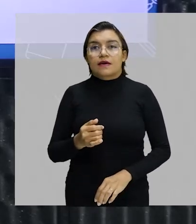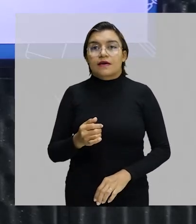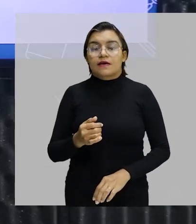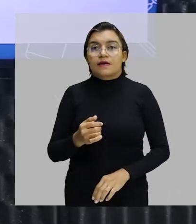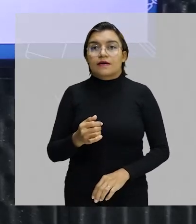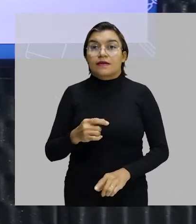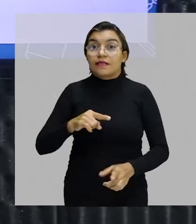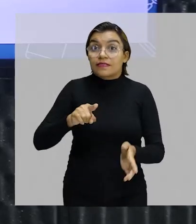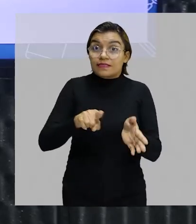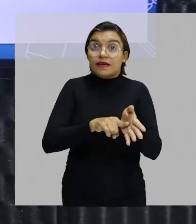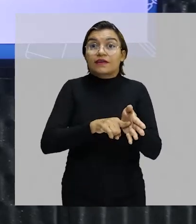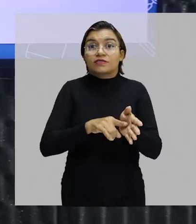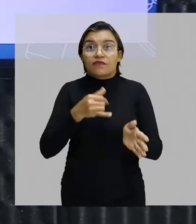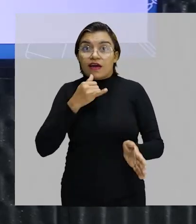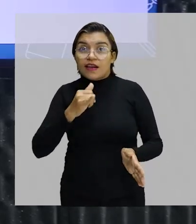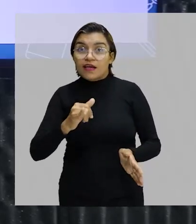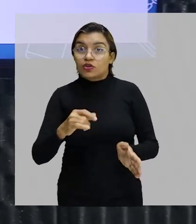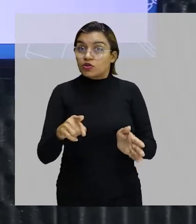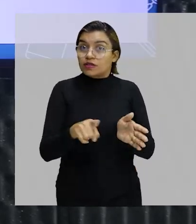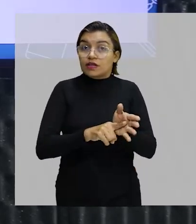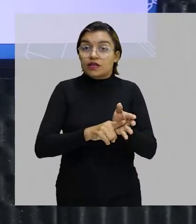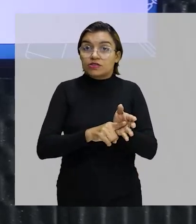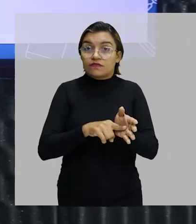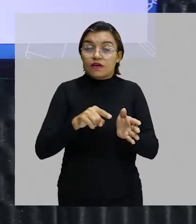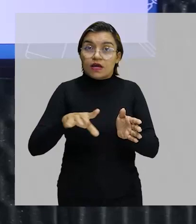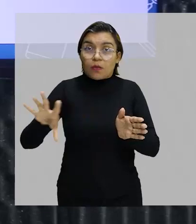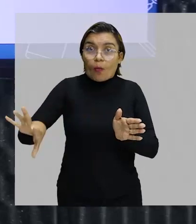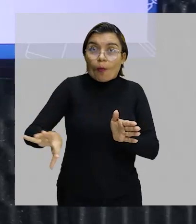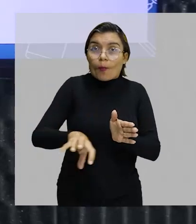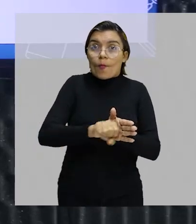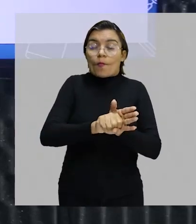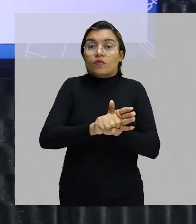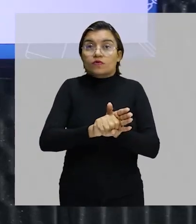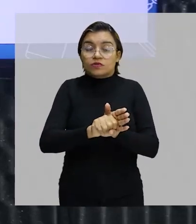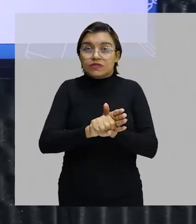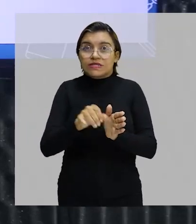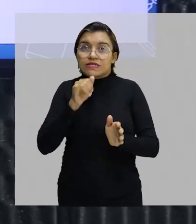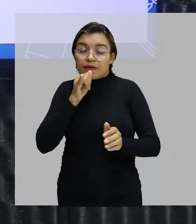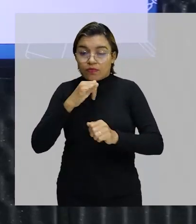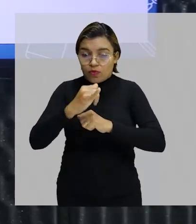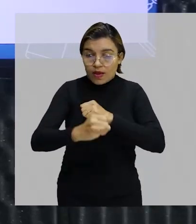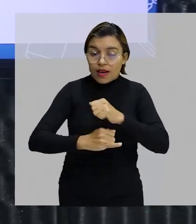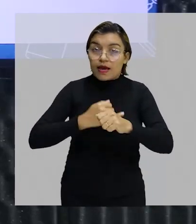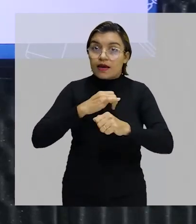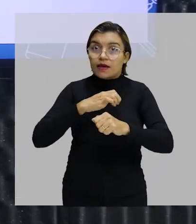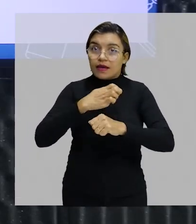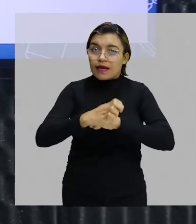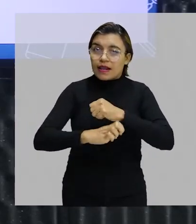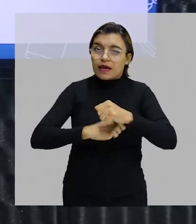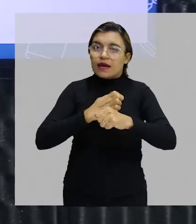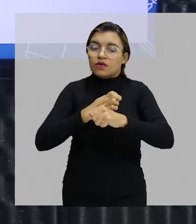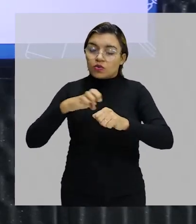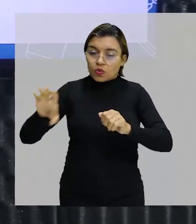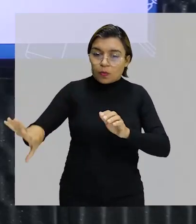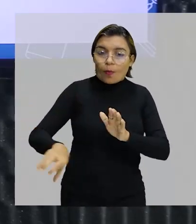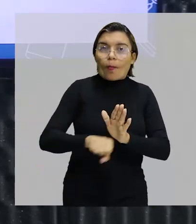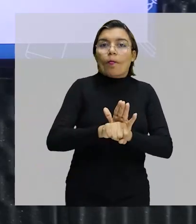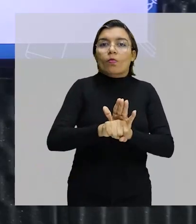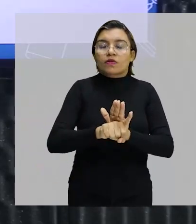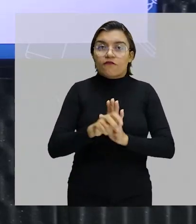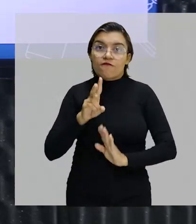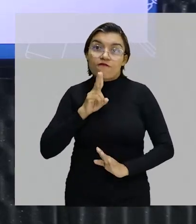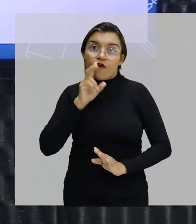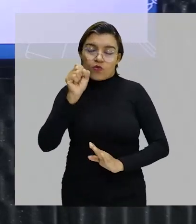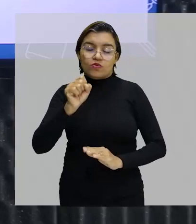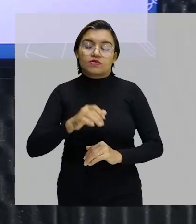eletronegativo. O que isso quer dizer? Quer dizer que ele vai puxar os elétrons, né, para o seu lado com uma grande